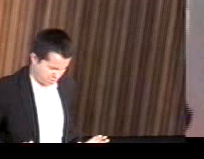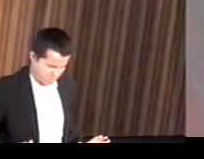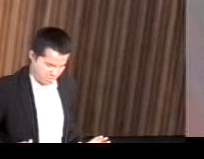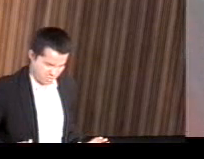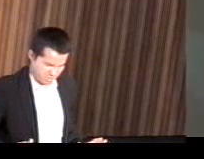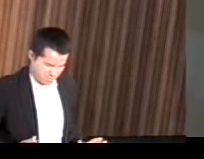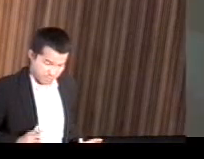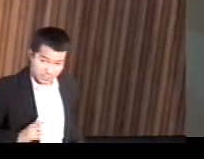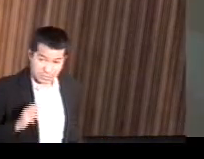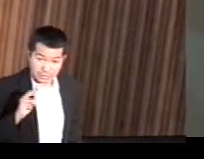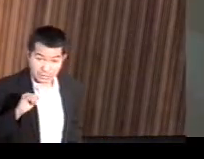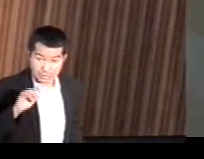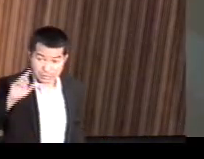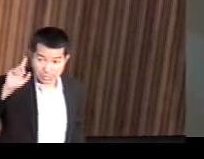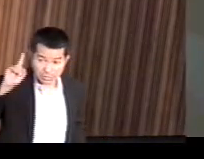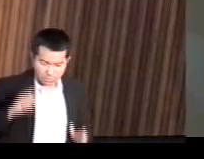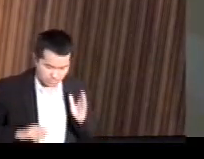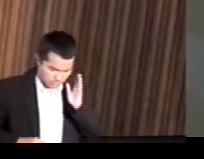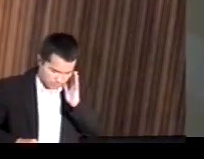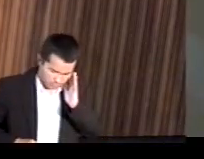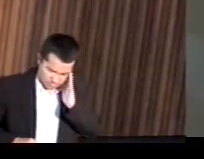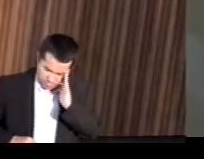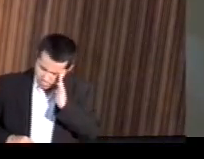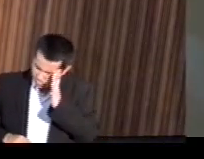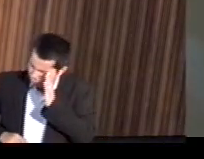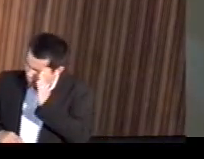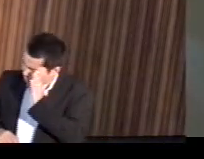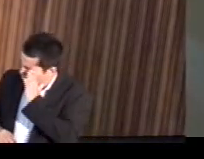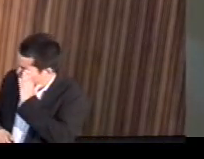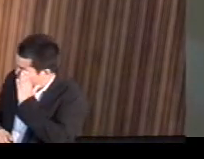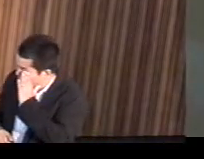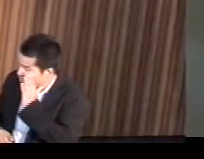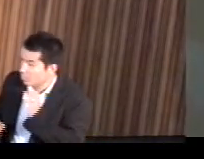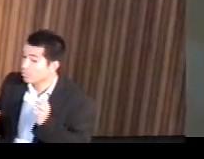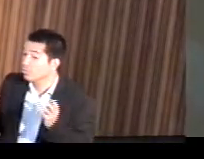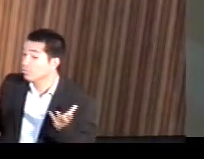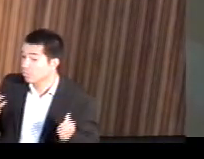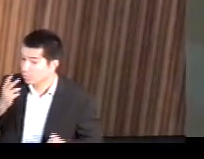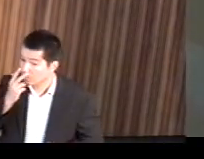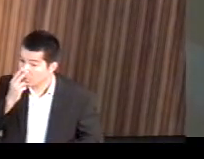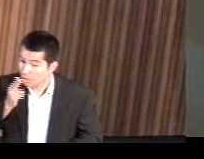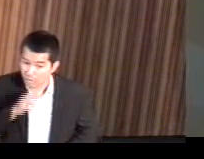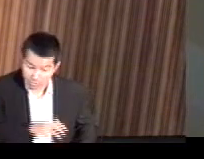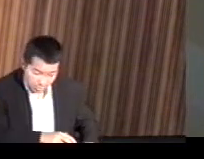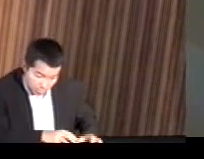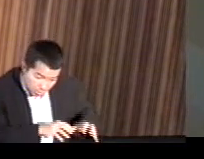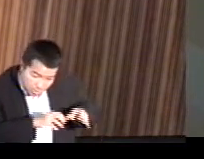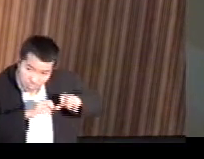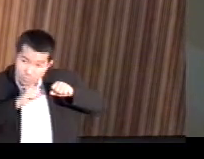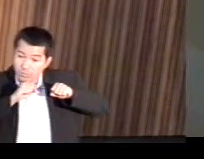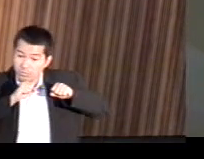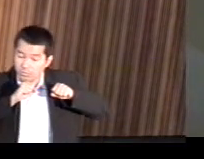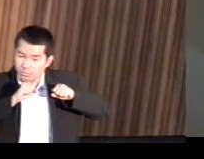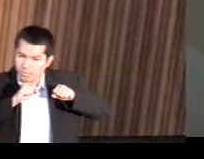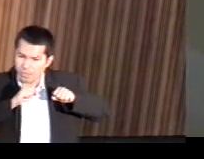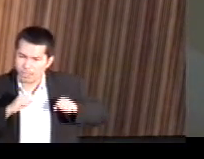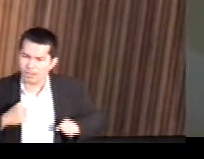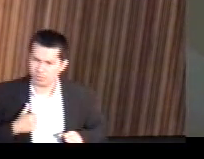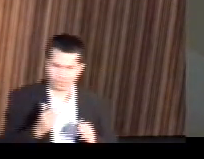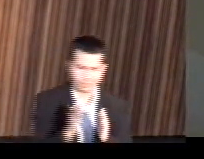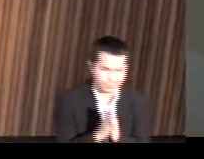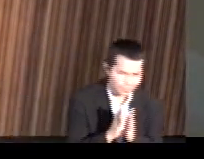Eu tenho orado, pedido assim: Senhor, tenha misericórdia na nossa terra e manda sobre esse país um